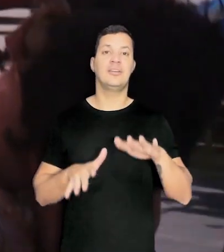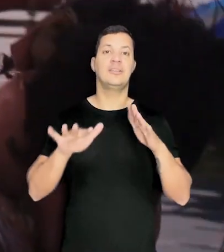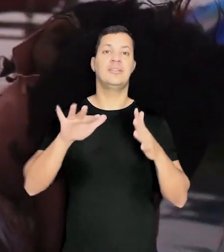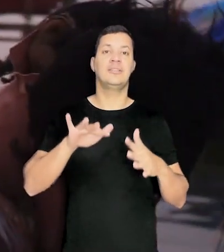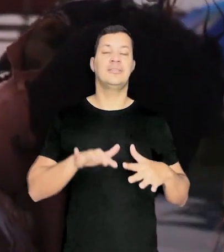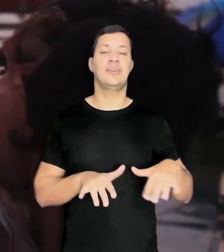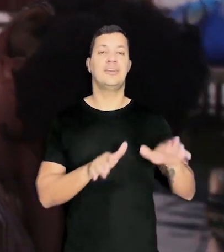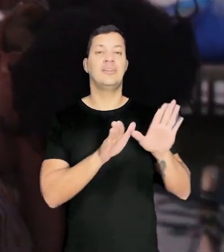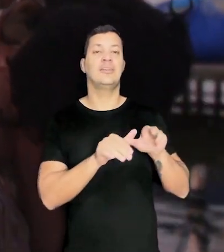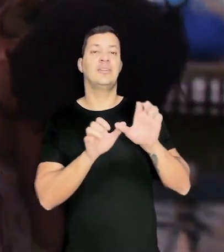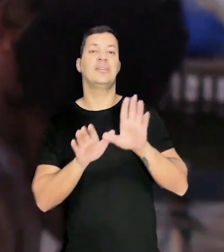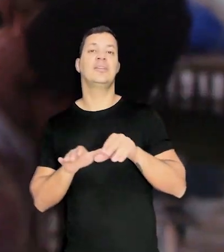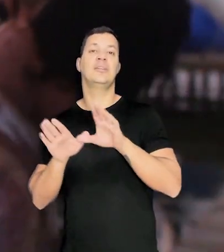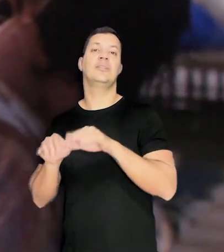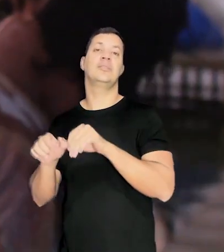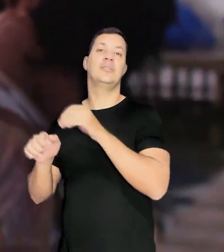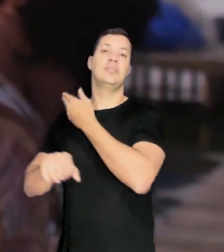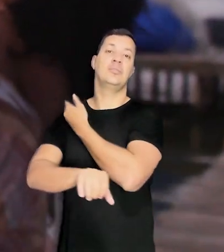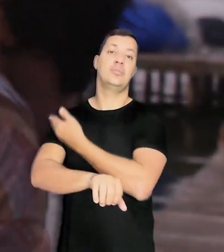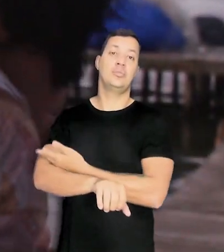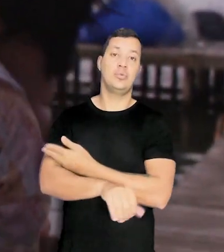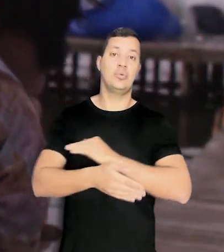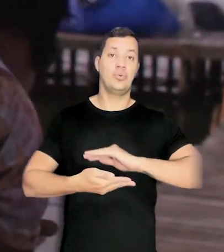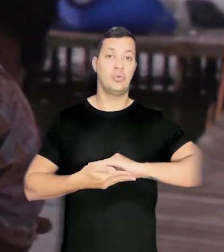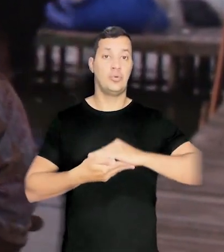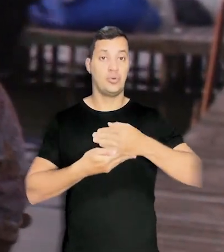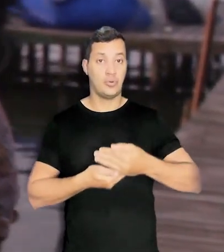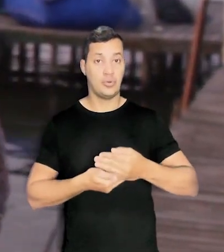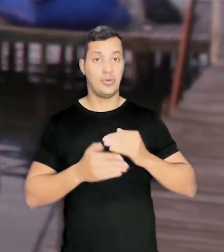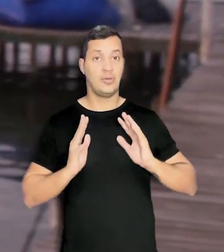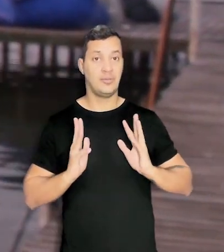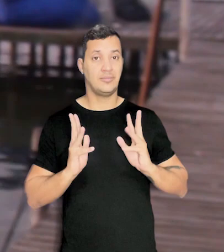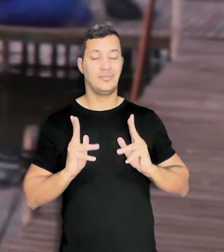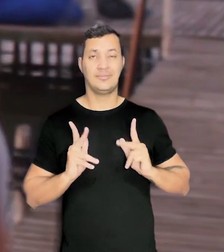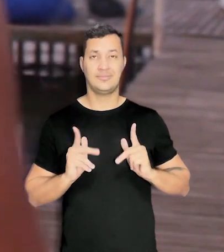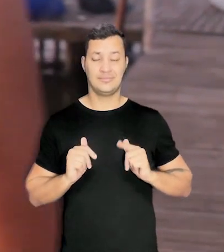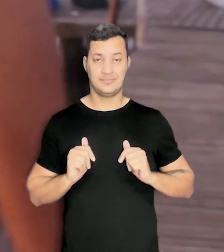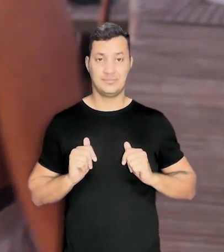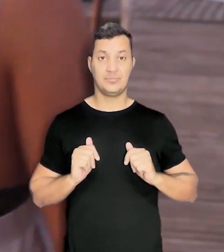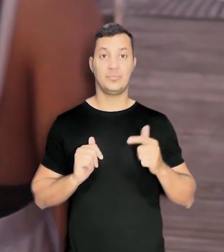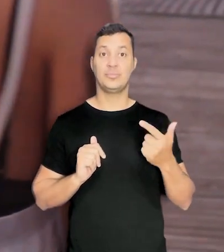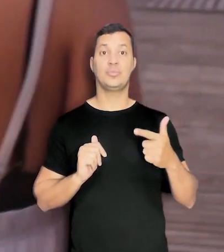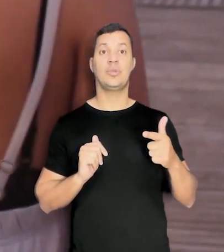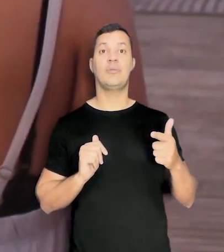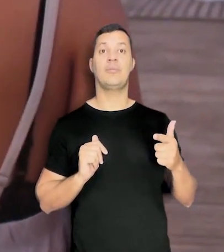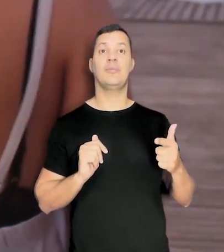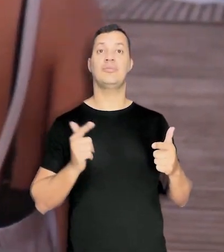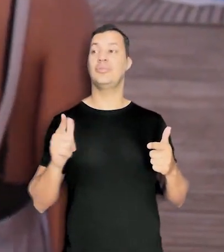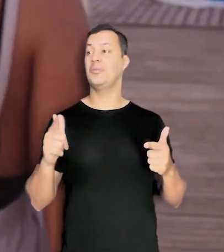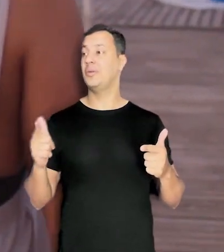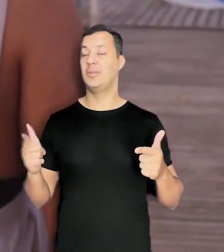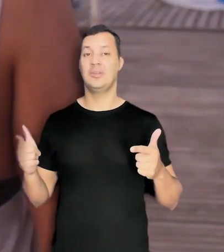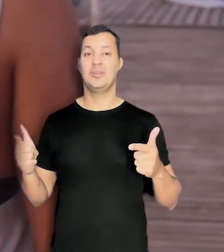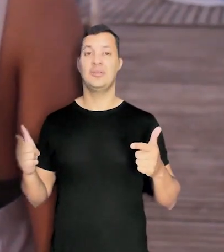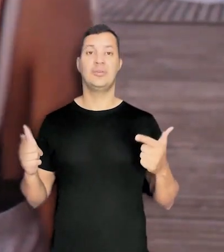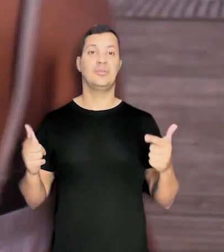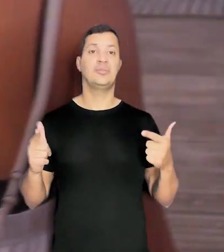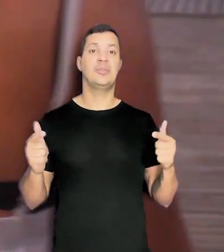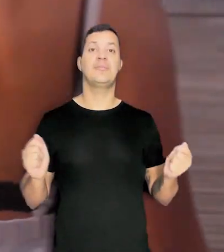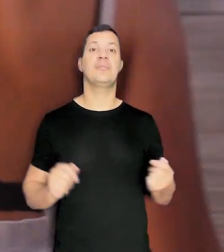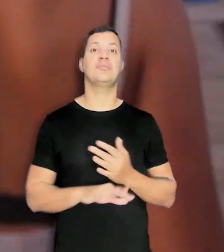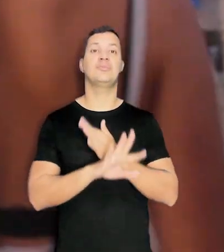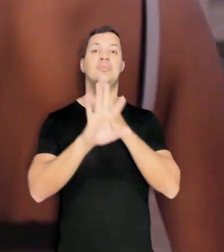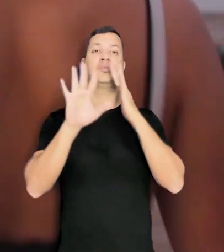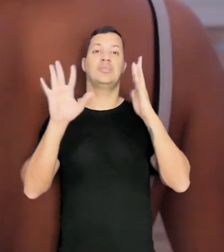mais brancas, as conchas mais puras, não têm mais alvura, não têm mais brilhar.